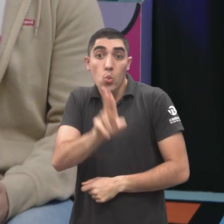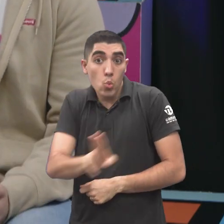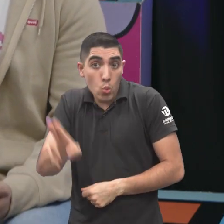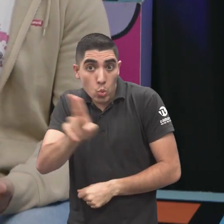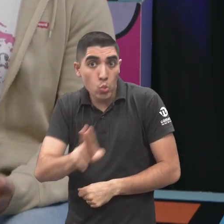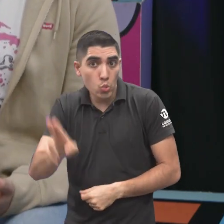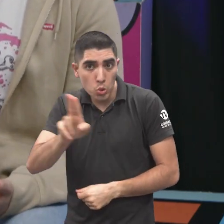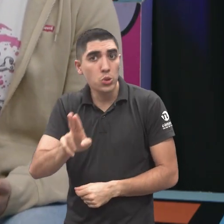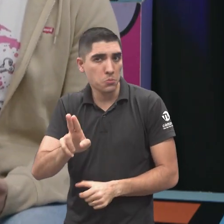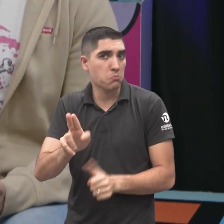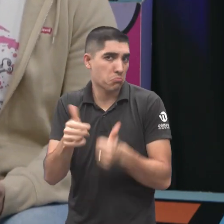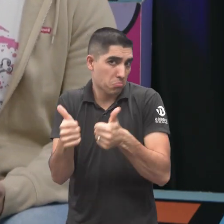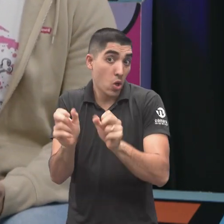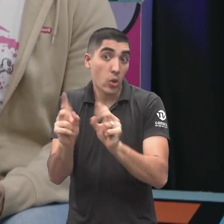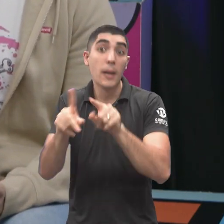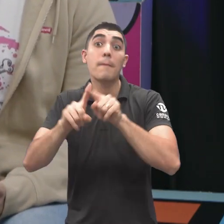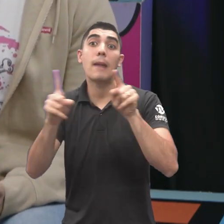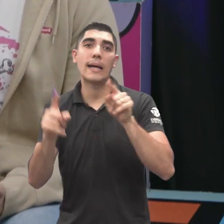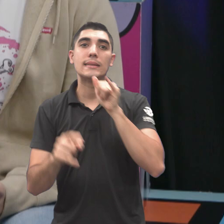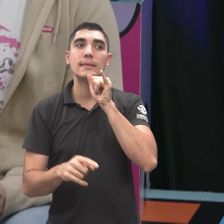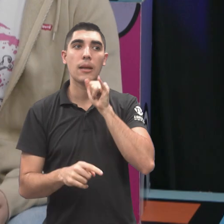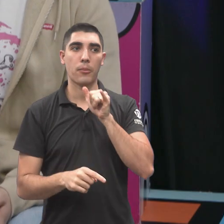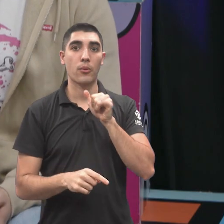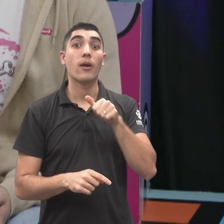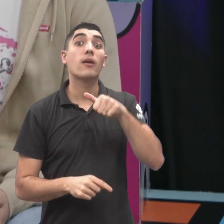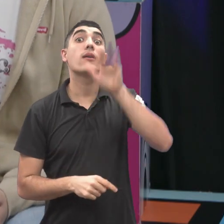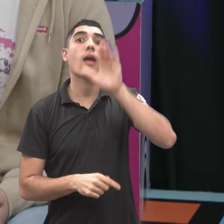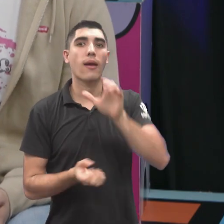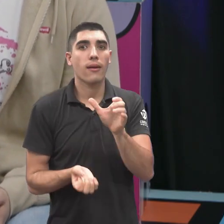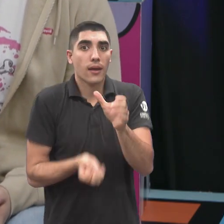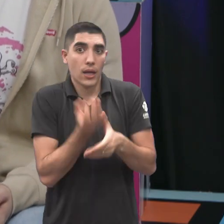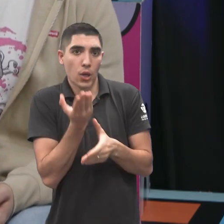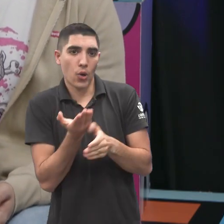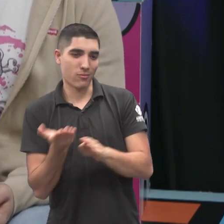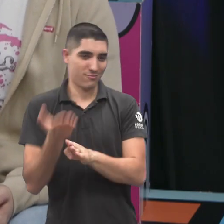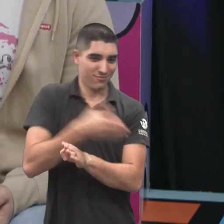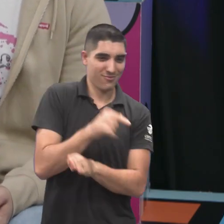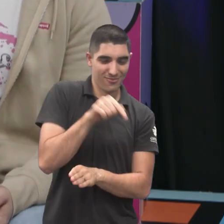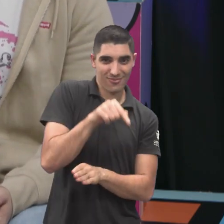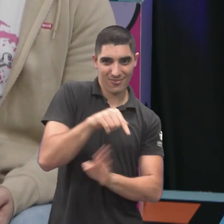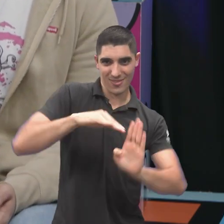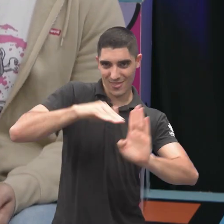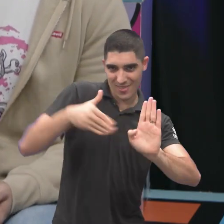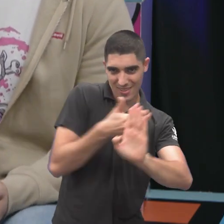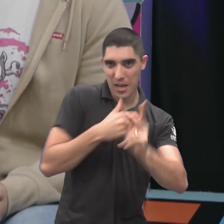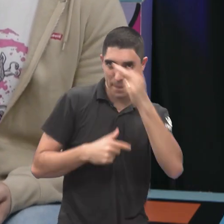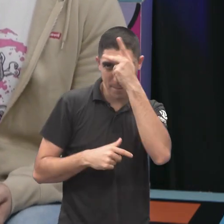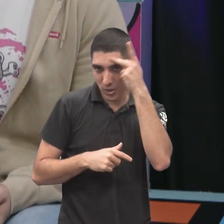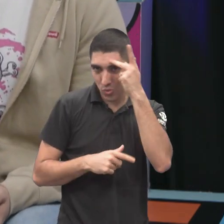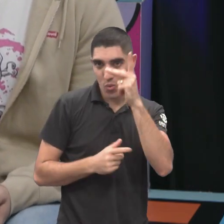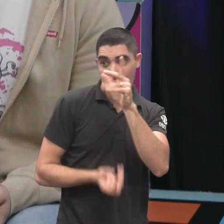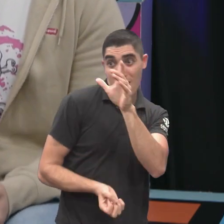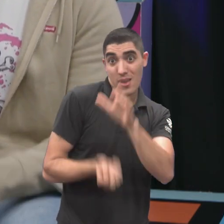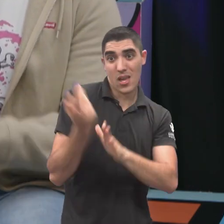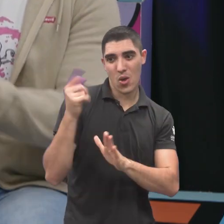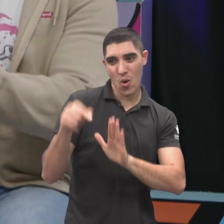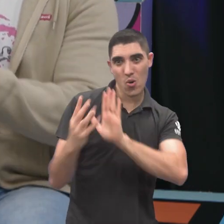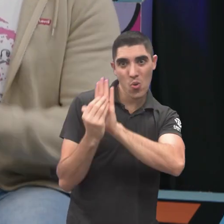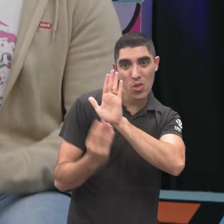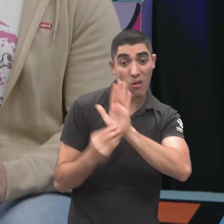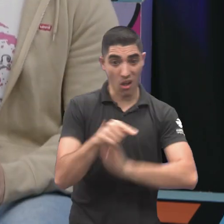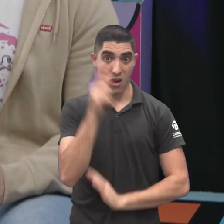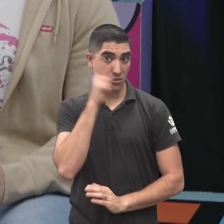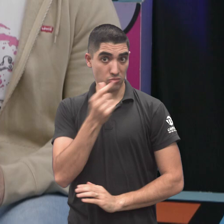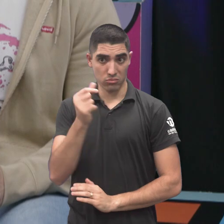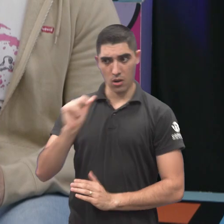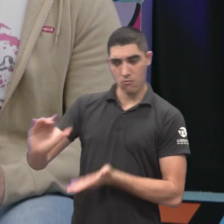consumidor, mas a gente não pode deixar de levar em consideração um outro lado da moeda, que é quem está produzindo esse conteúdo e lucrando com esse conteúdo também. A gente pega muito